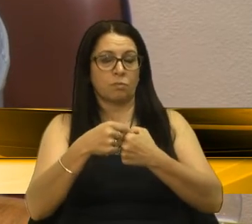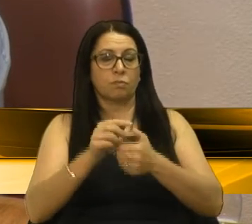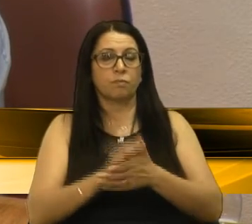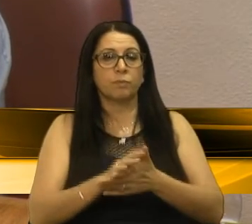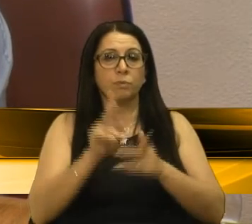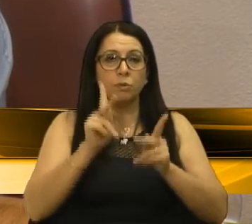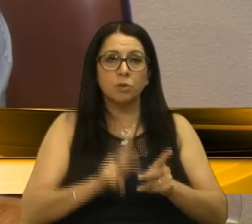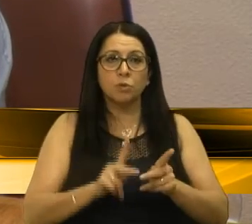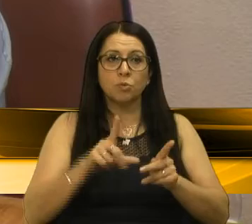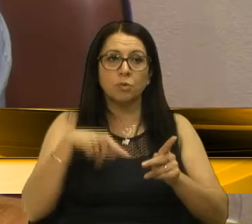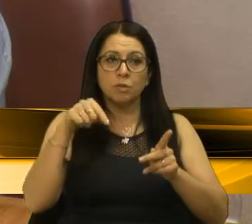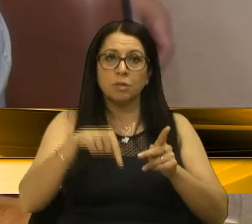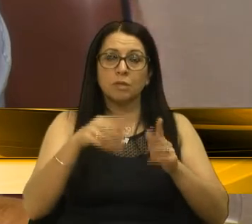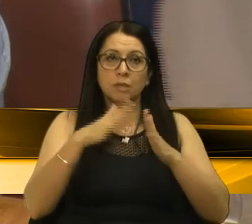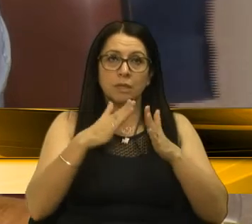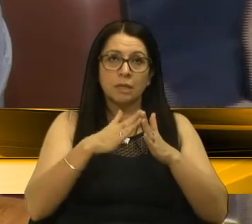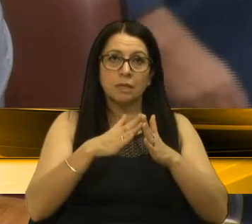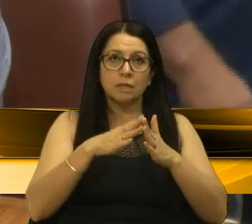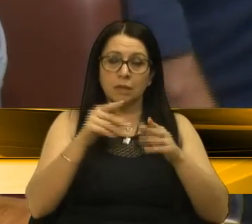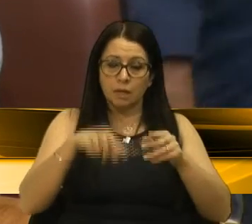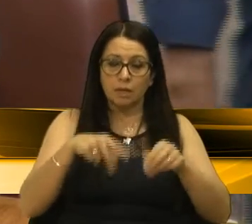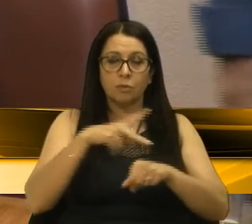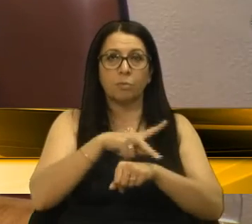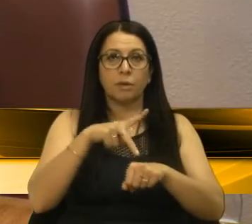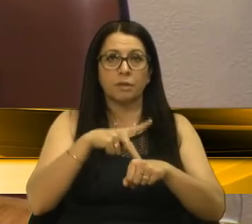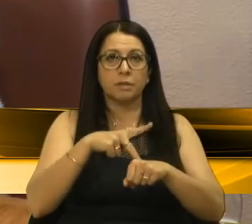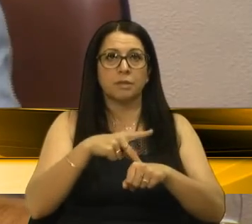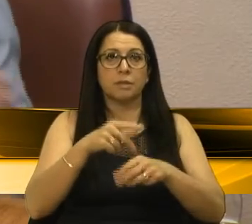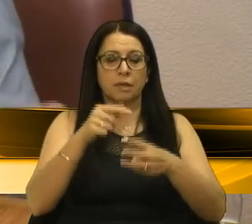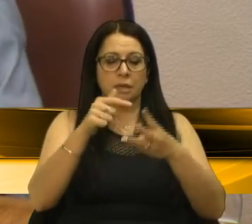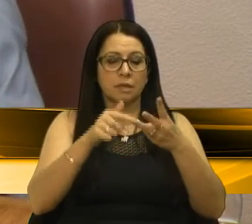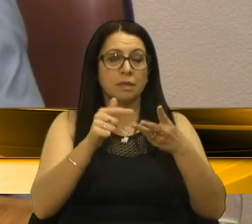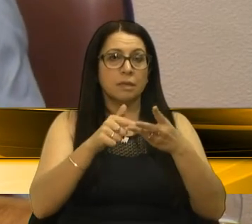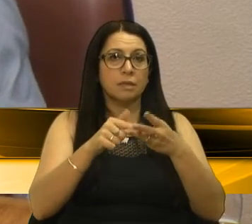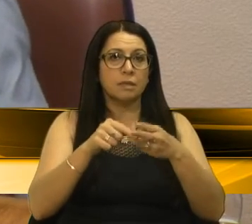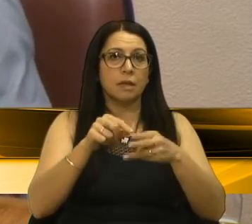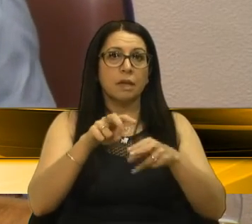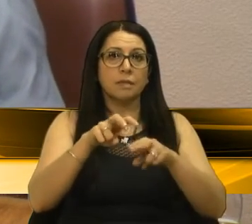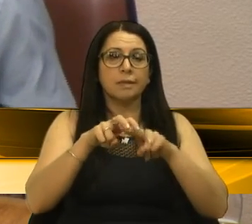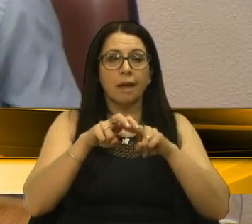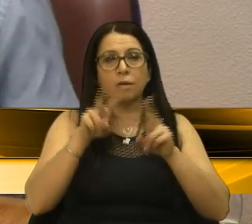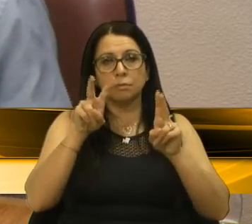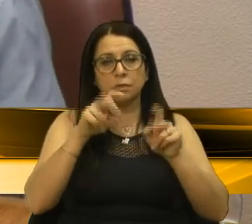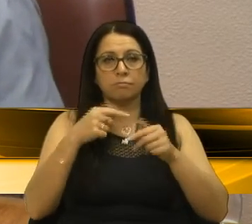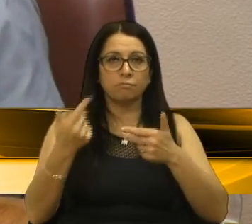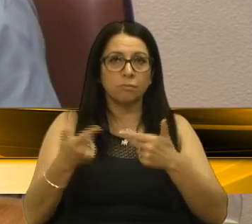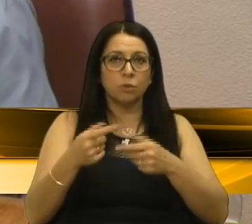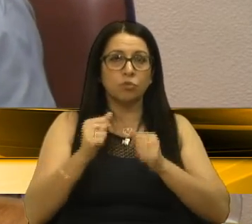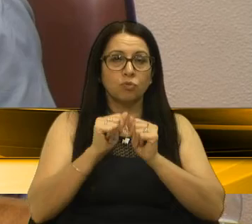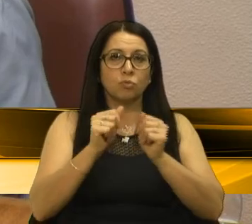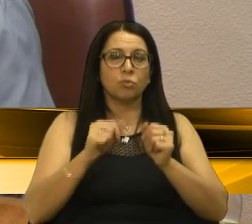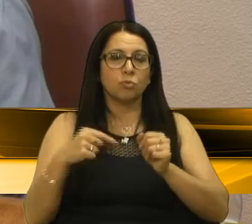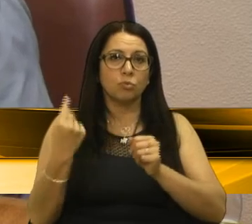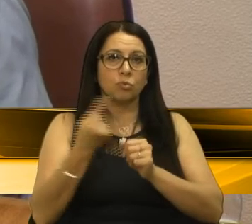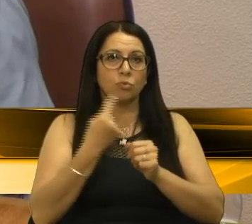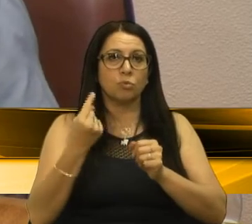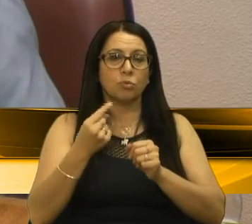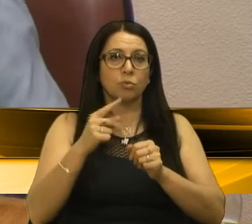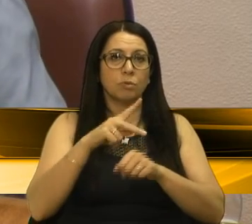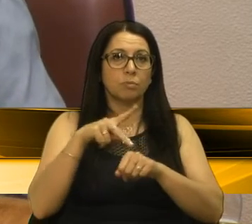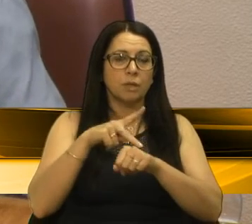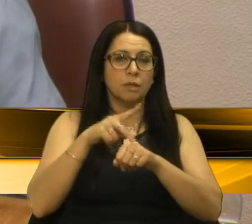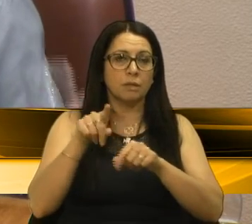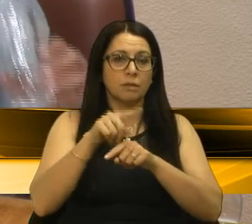ou pessoa domiciliada ou residente no país. 3. As causas fundadas em tratado ou contrato da União com Estado estrangeiro ou